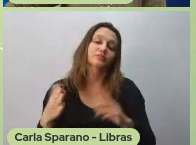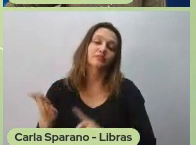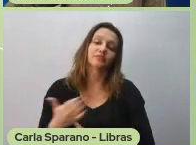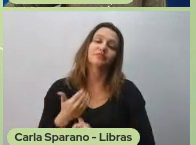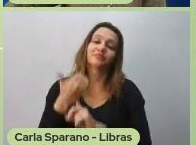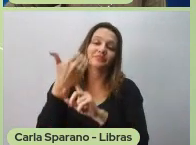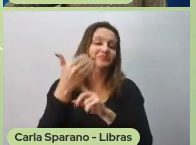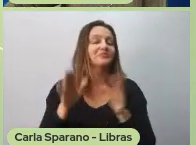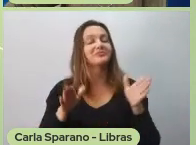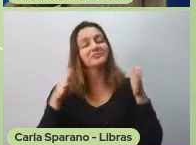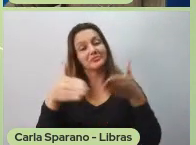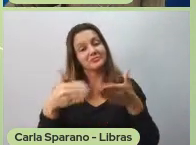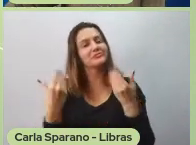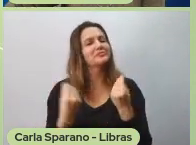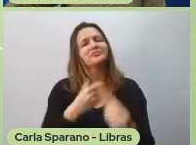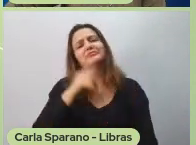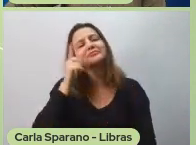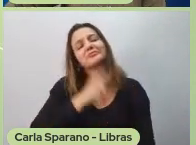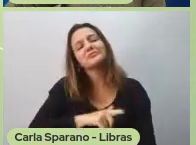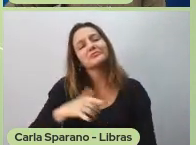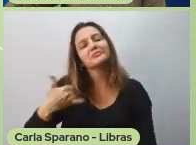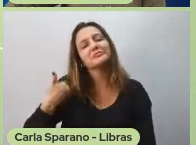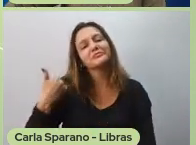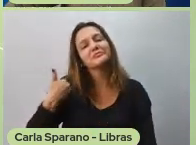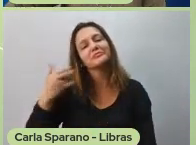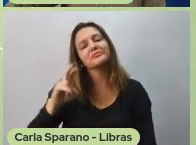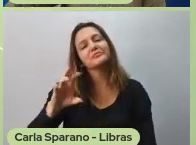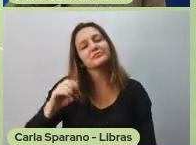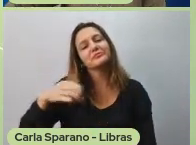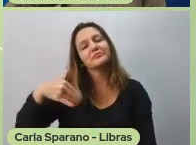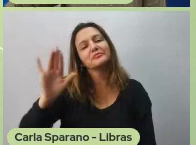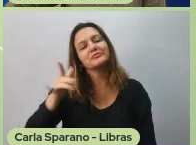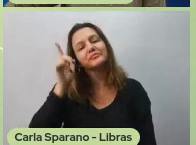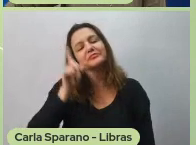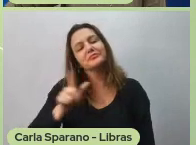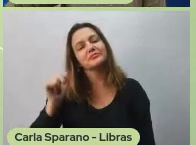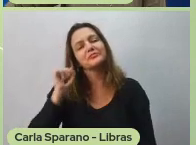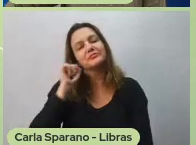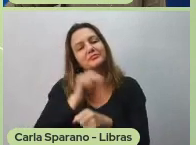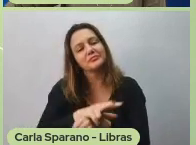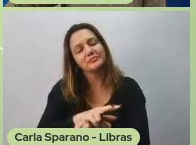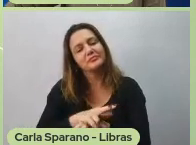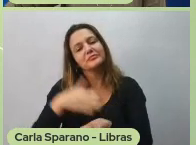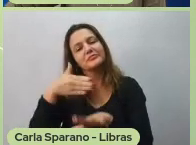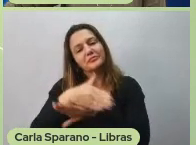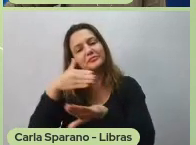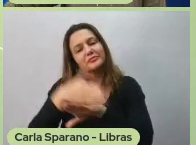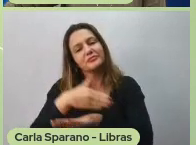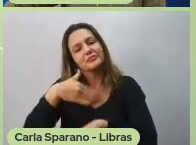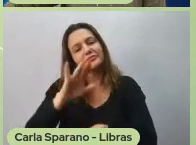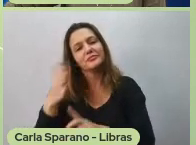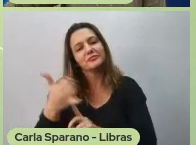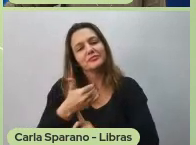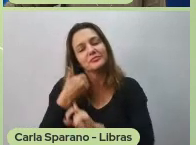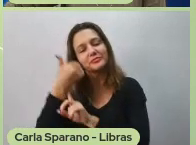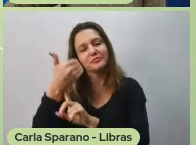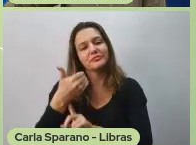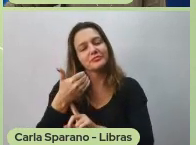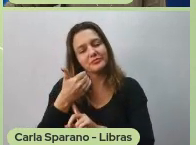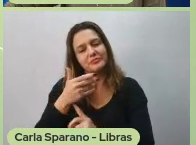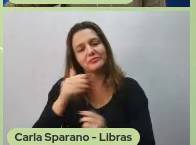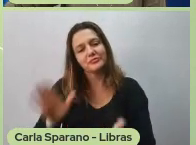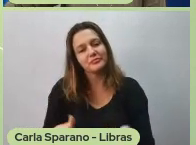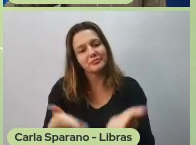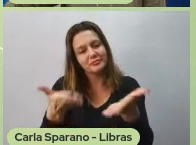gente consegue fazer com que esse público seja inserido e tenha acesso mais facilitado a todos os benefícios que a tecnologia